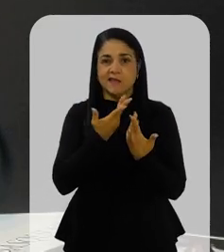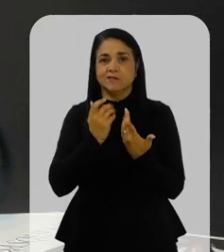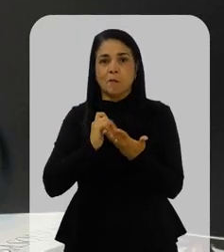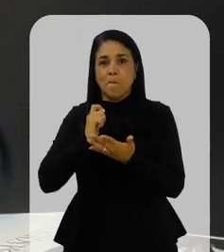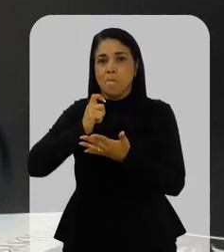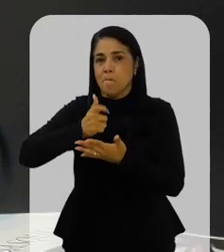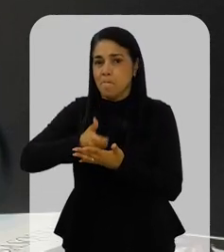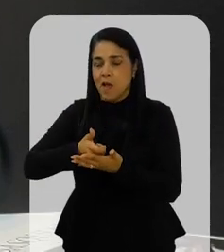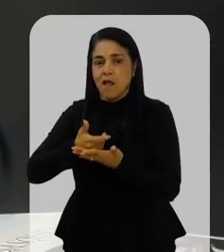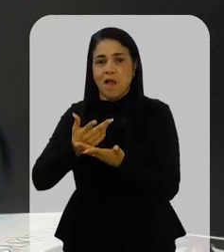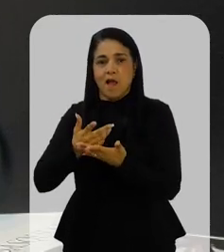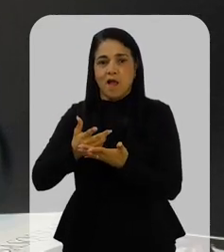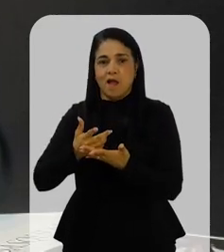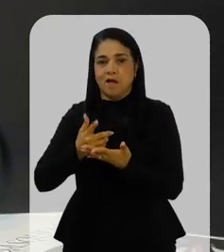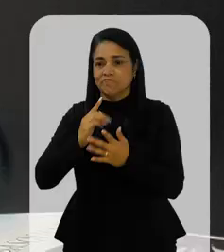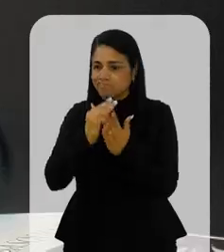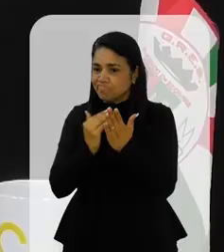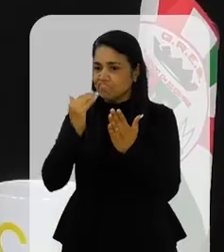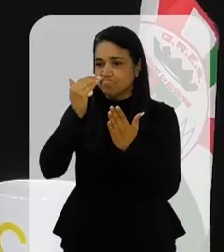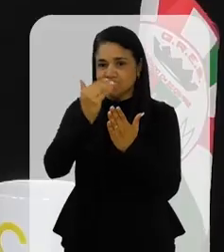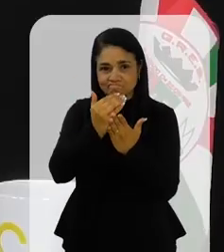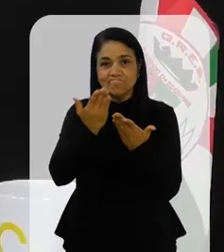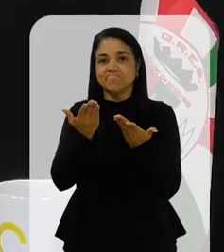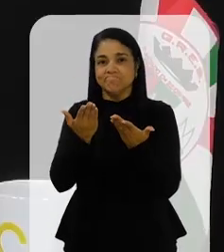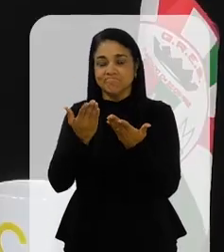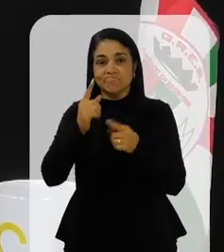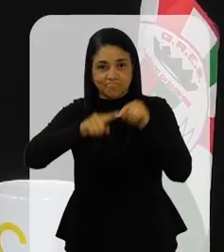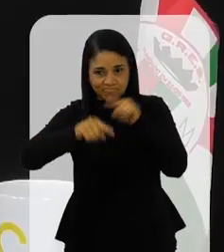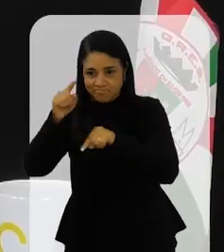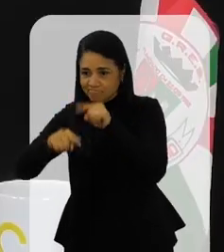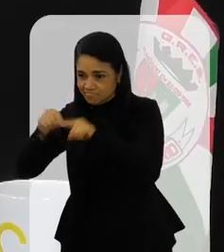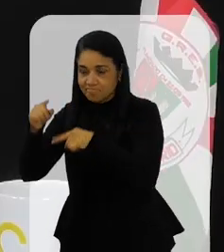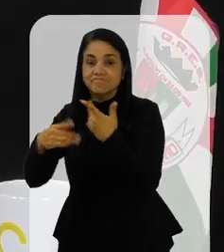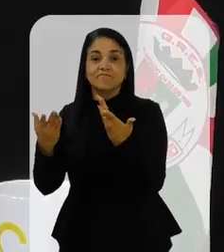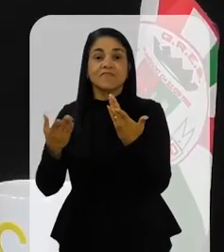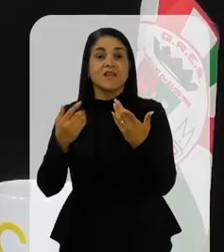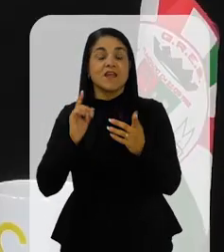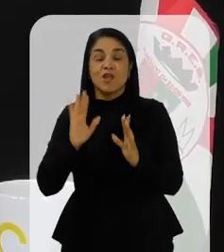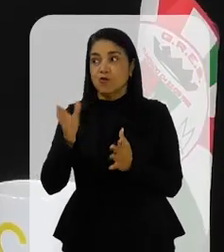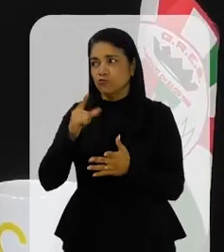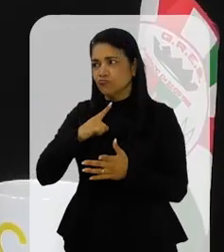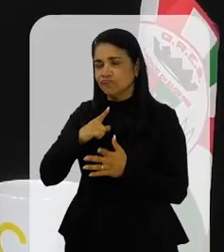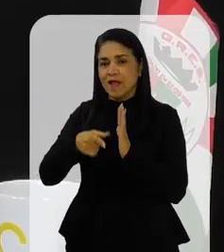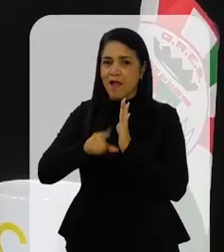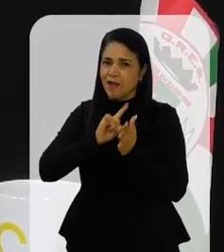pagar excesso de bagagem. E eu já tinha esse negócio. E